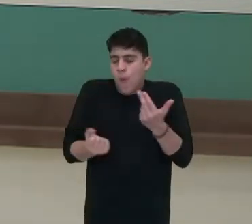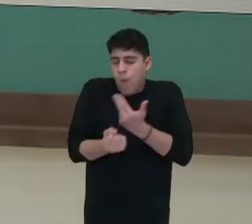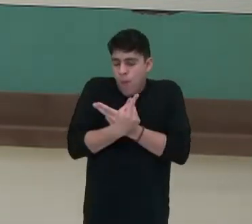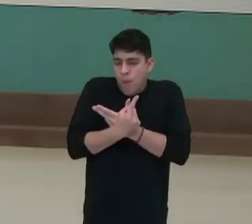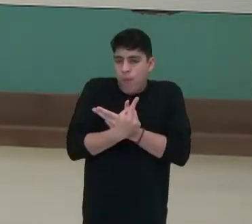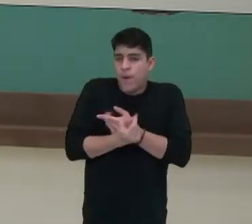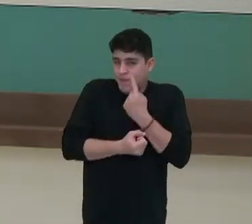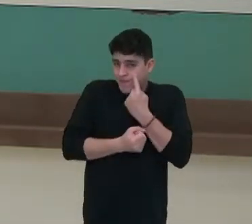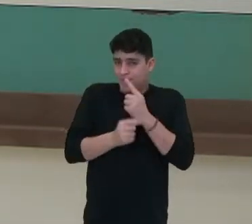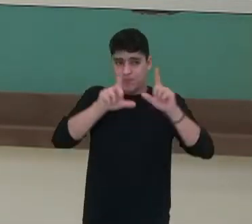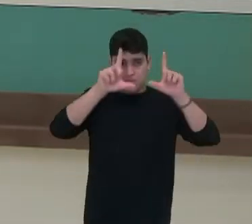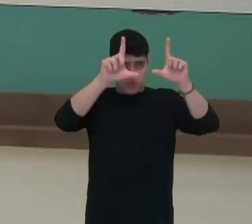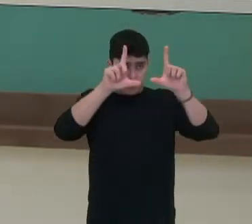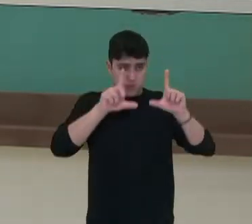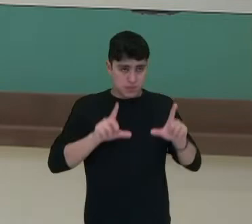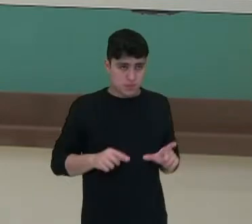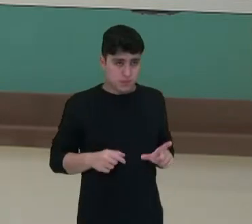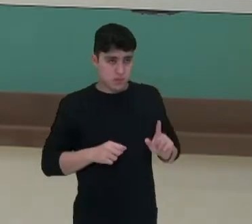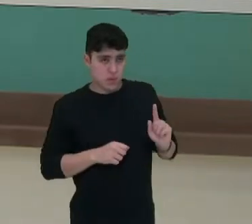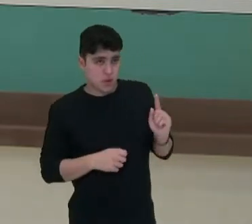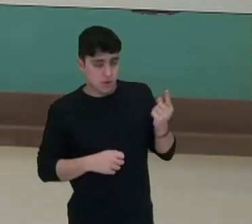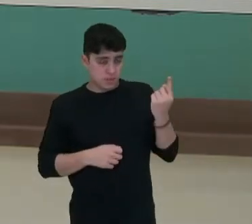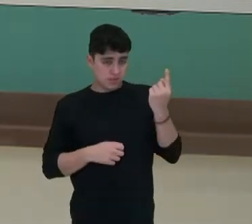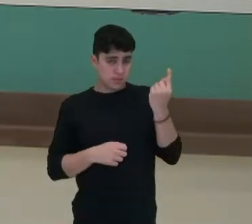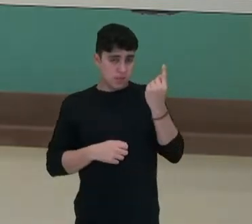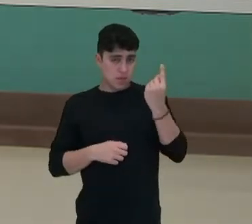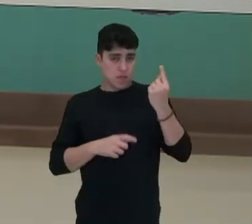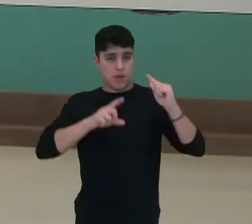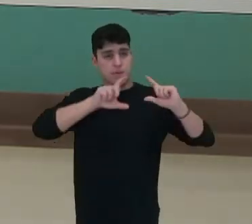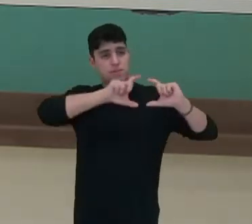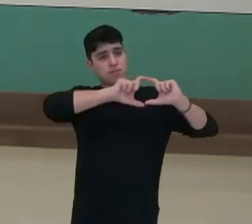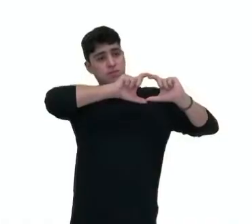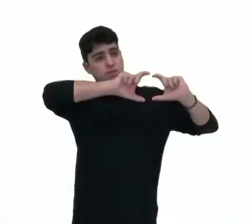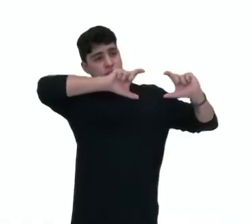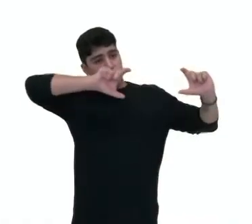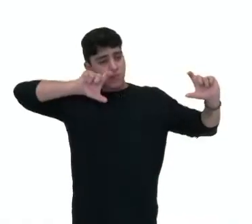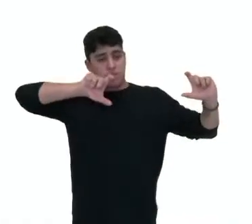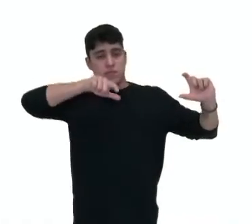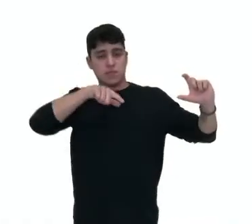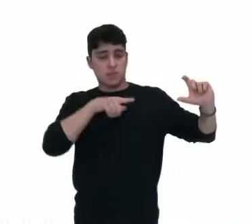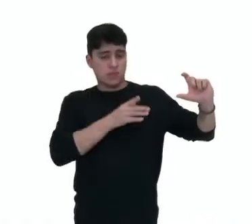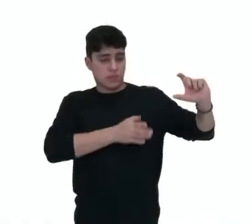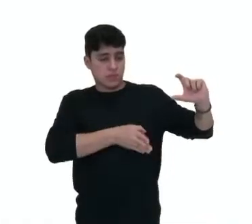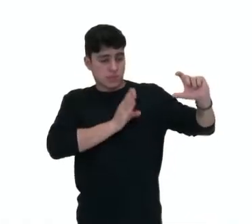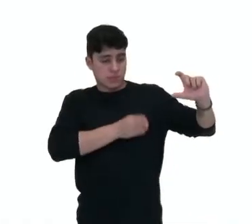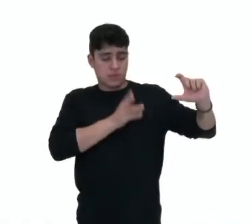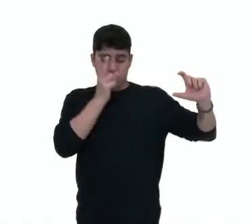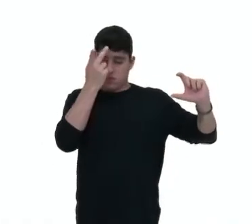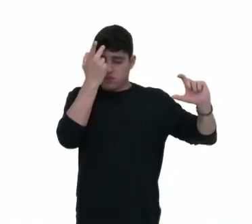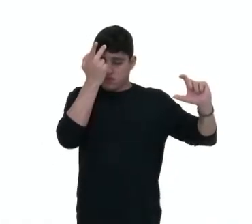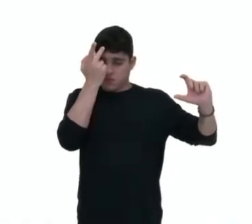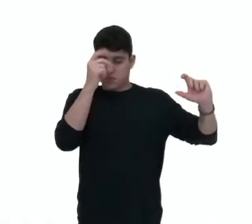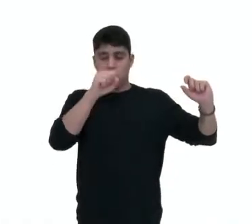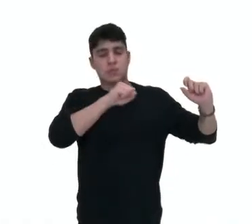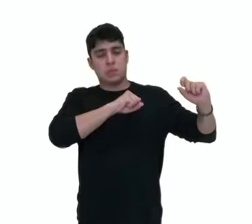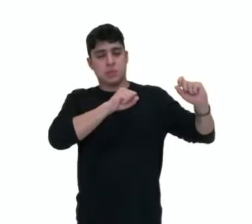vocês. Então, na primeira parte, na parte lá de cima, nós temos a batida normal do